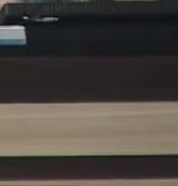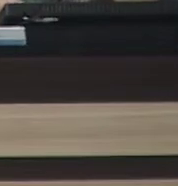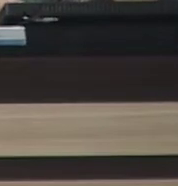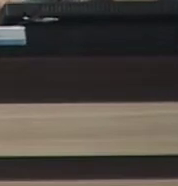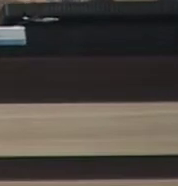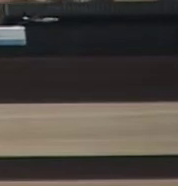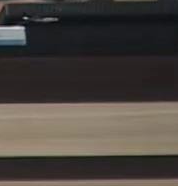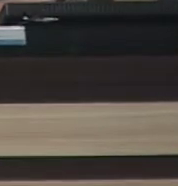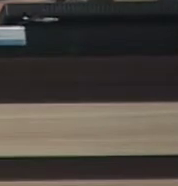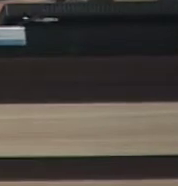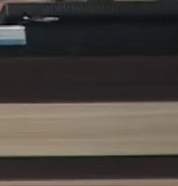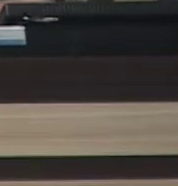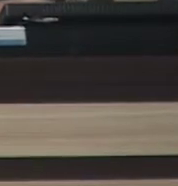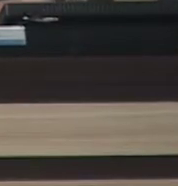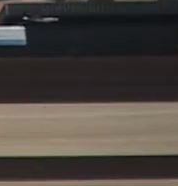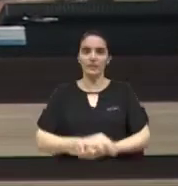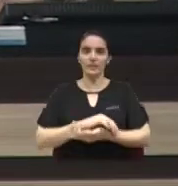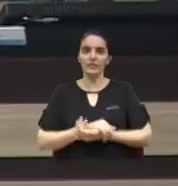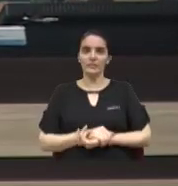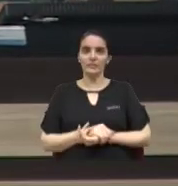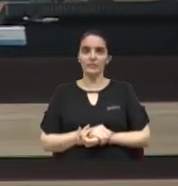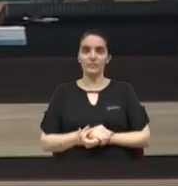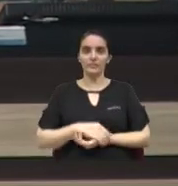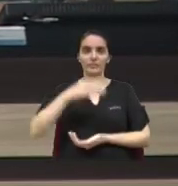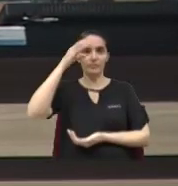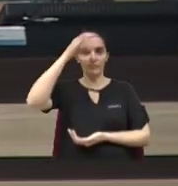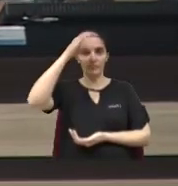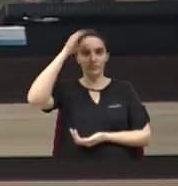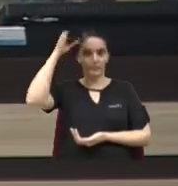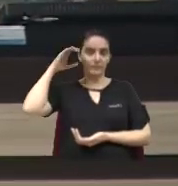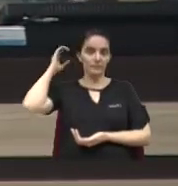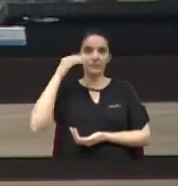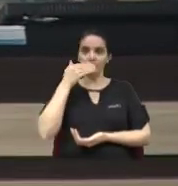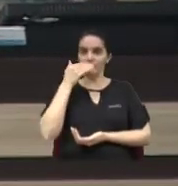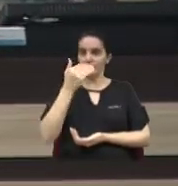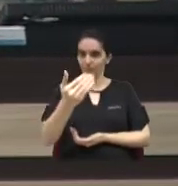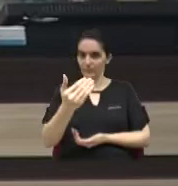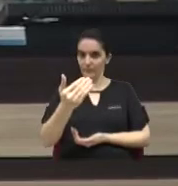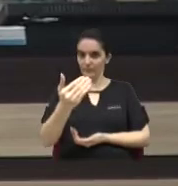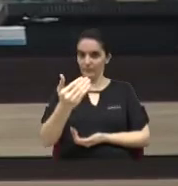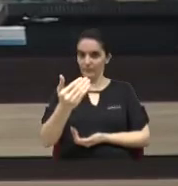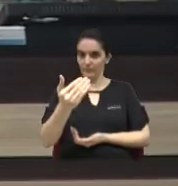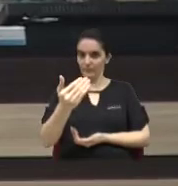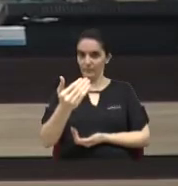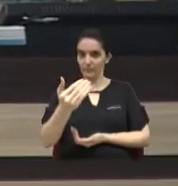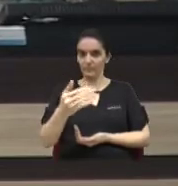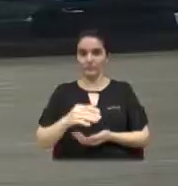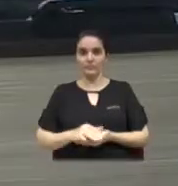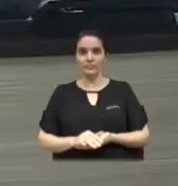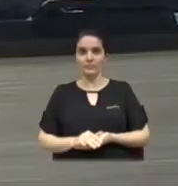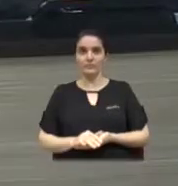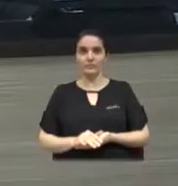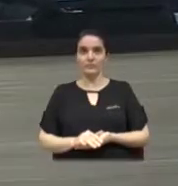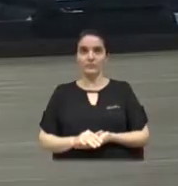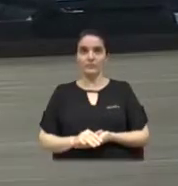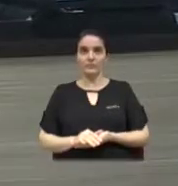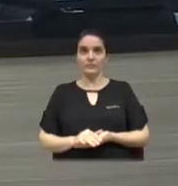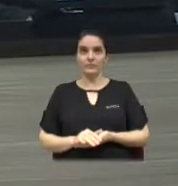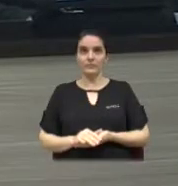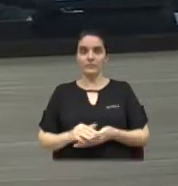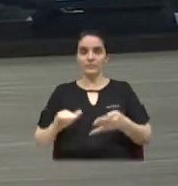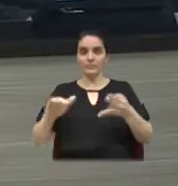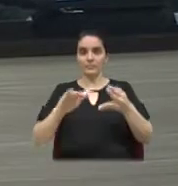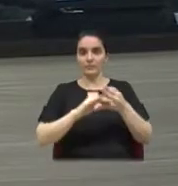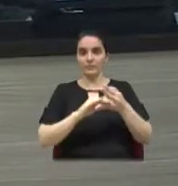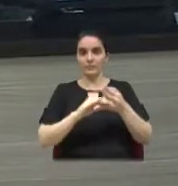Questão de ordem, presidente. A questão de ordem, a vereadora Carolina Pontes. Gostaria de solicitar a gentileza de que fosse dado o encerramento do intervalo regimental de